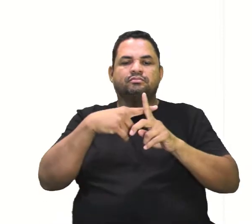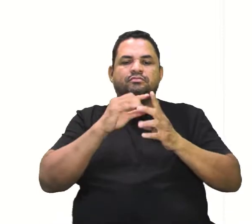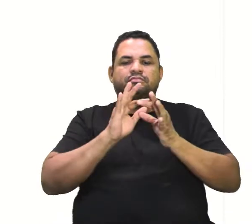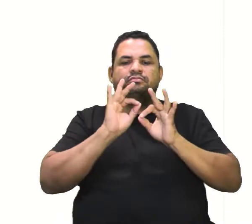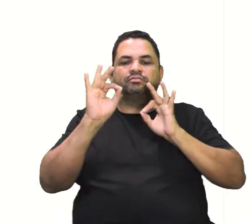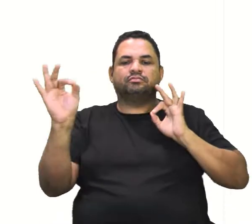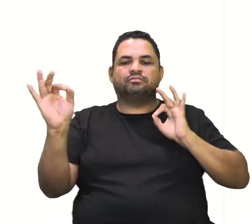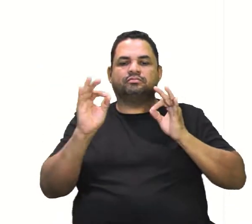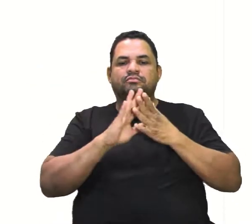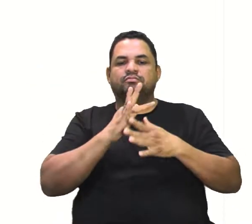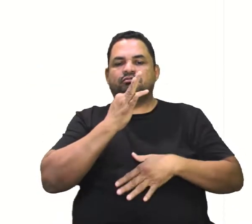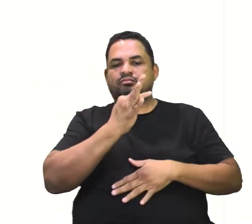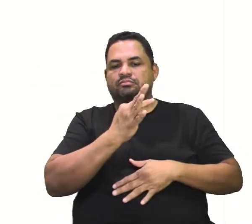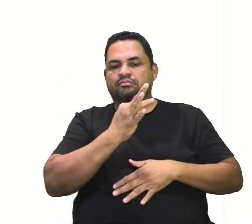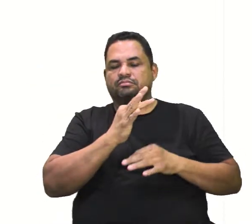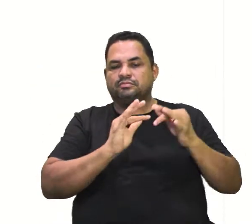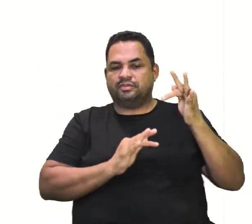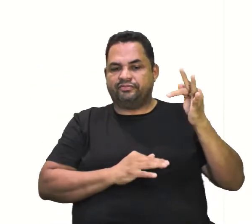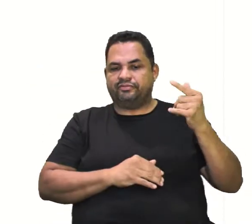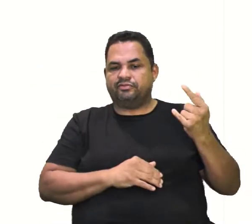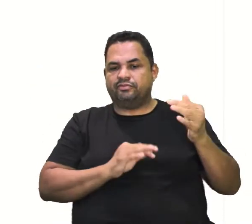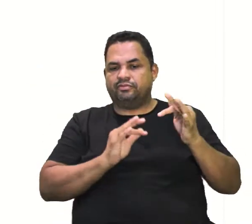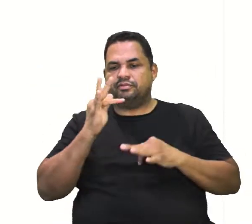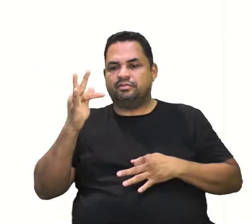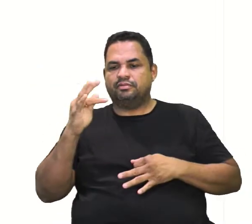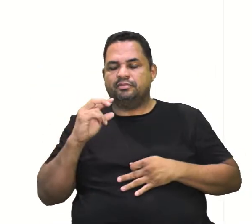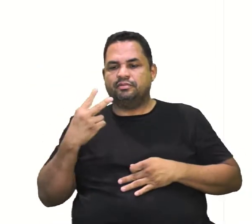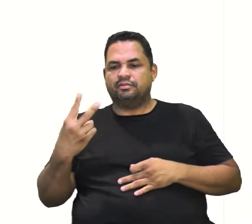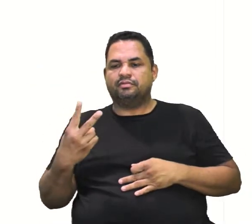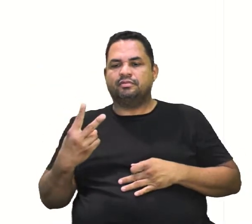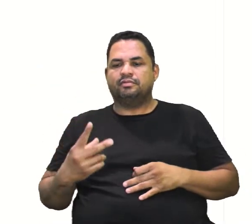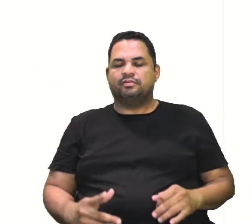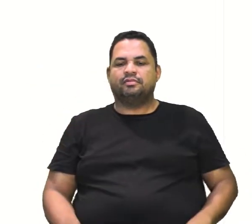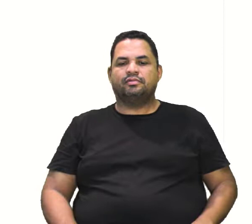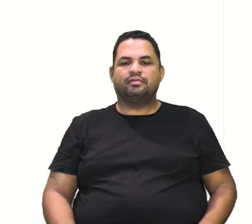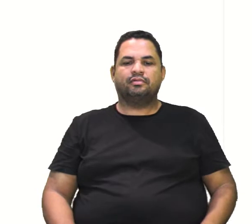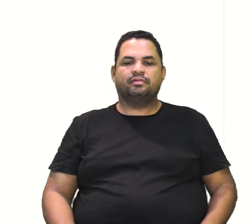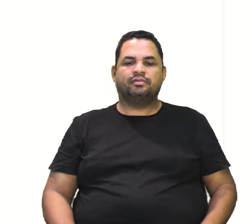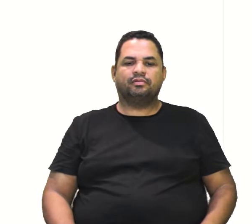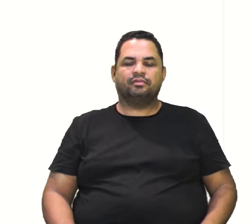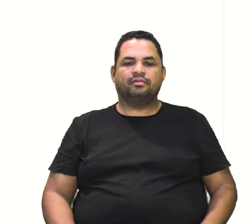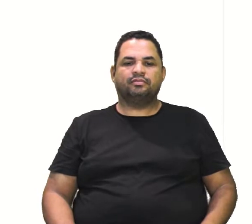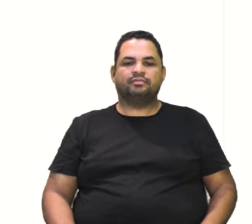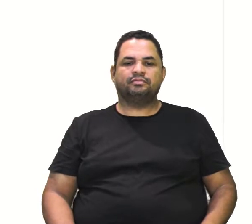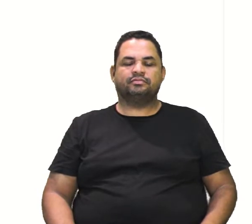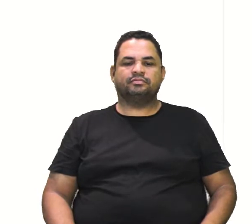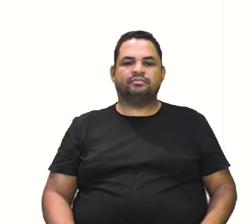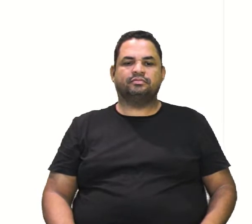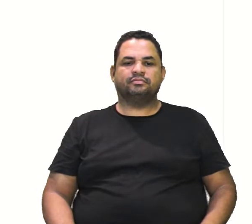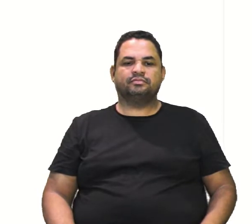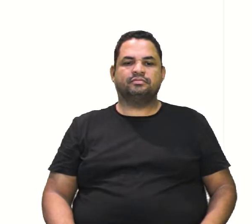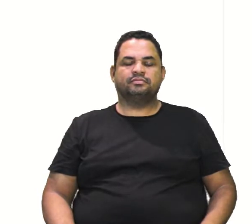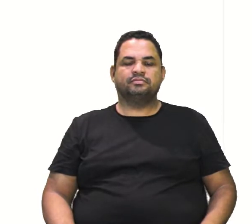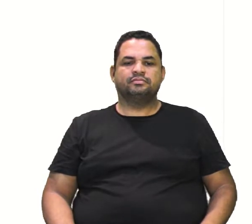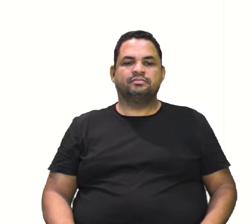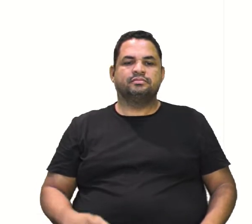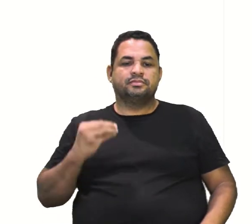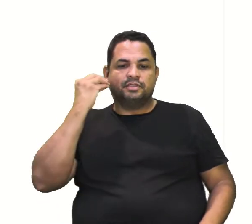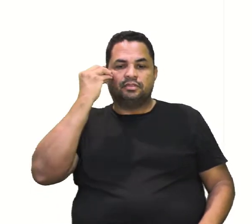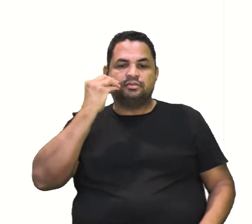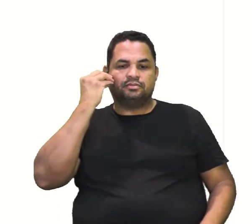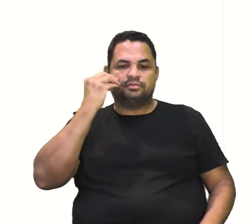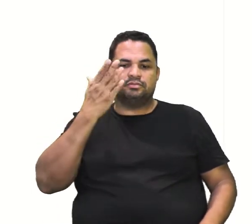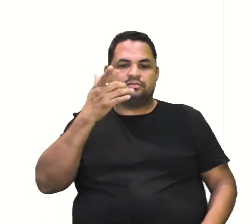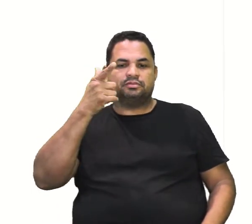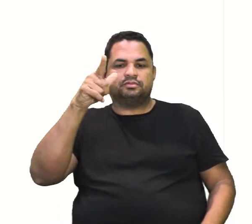né, a distância entre F1 e F2. Então, olha aí, tá fazendo coloridinho aqui. E de forma da experiência, se